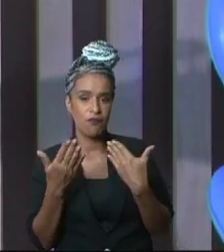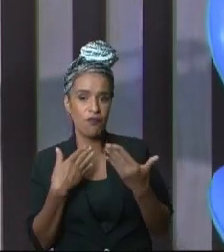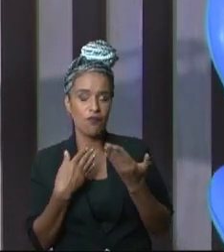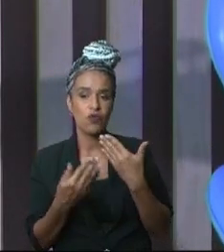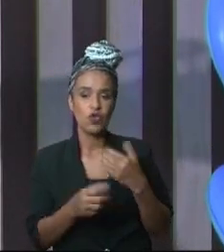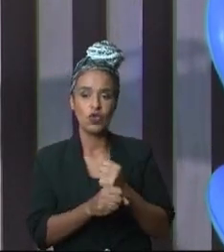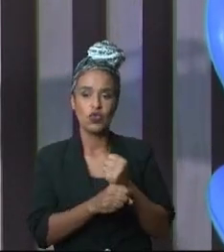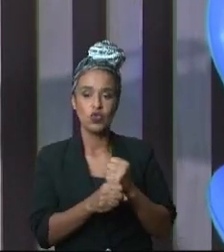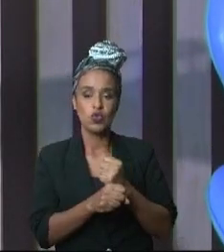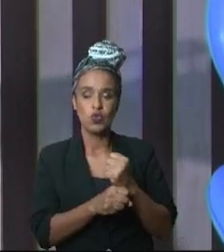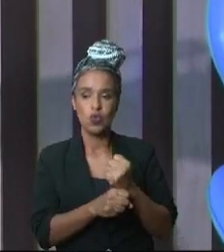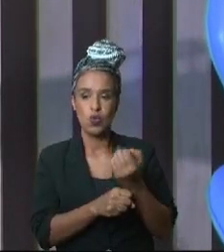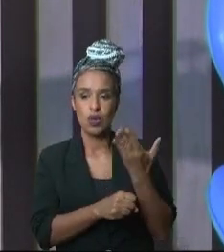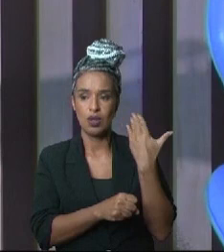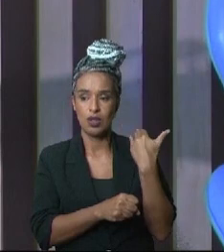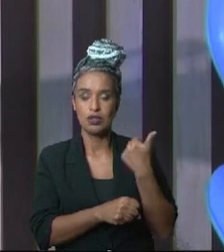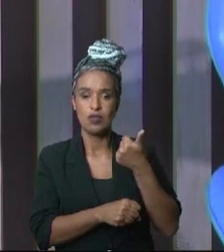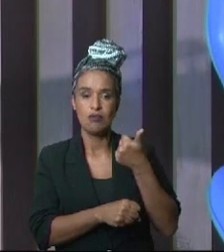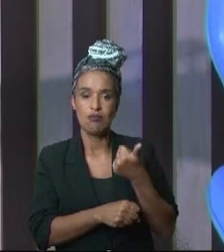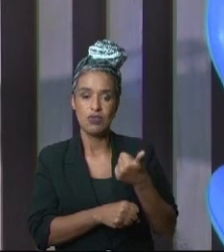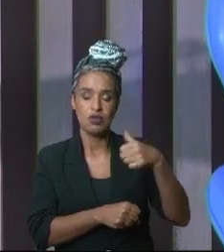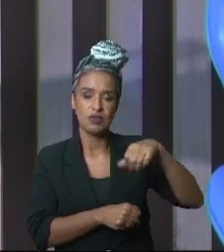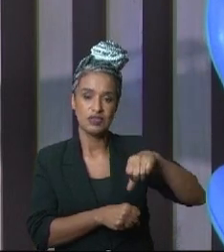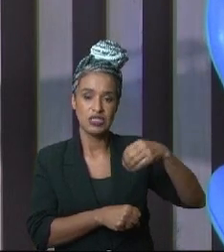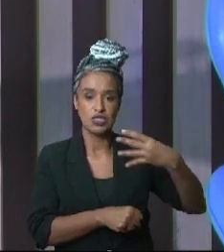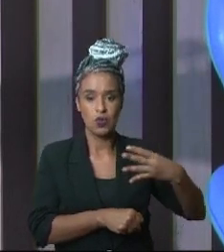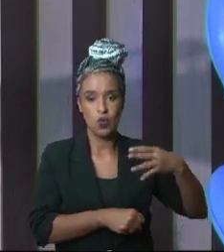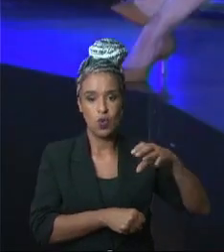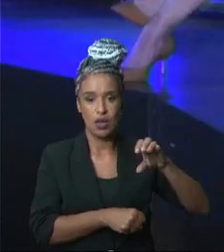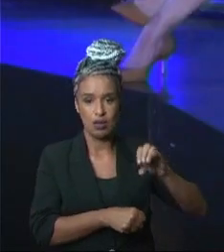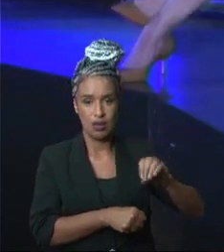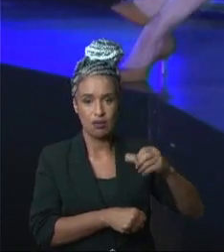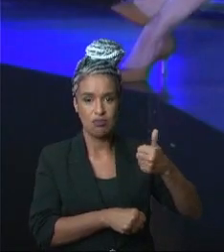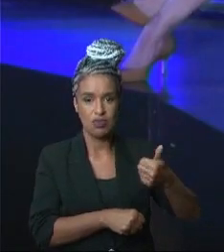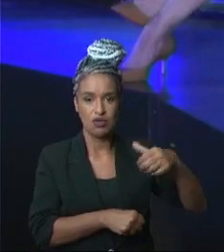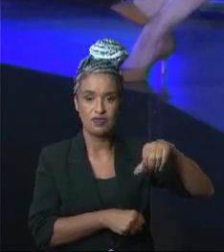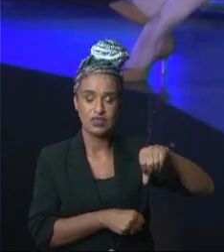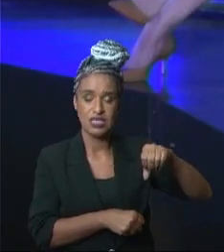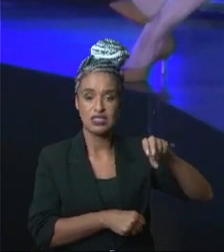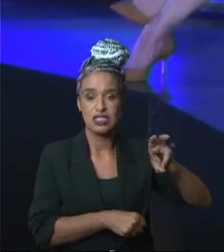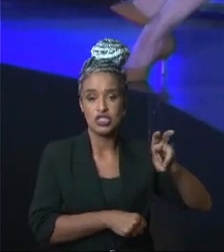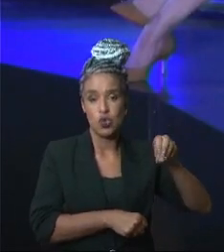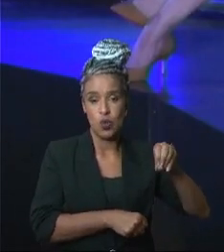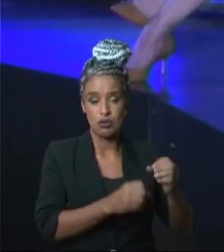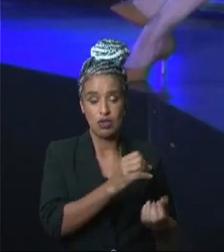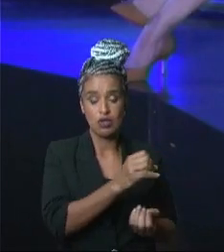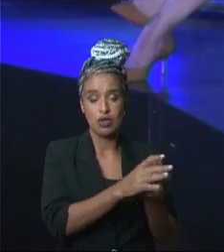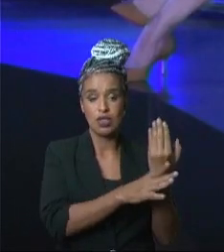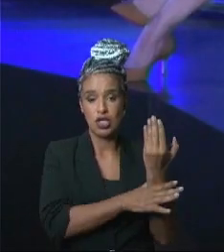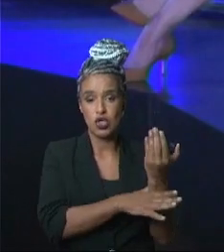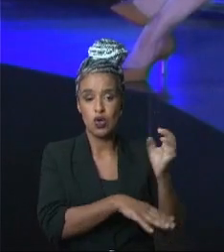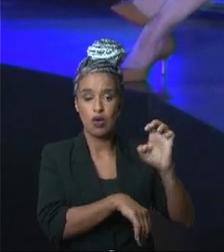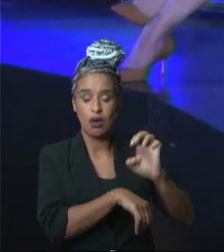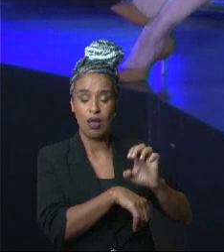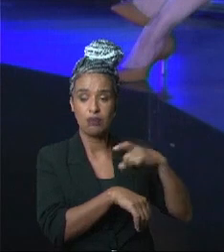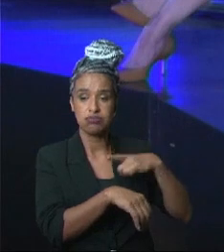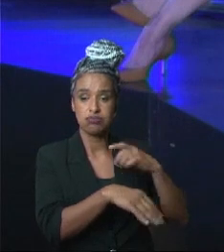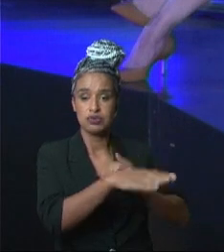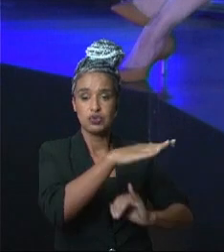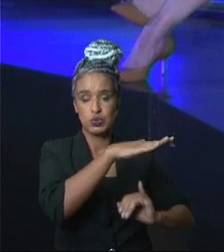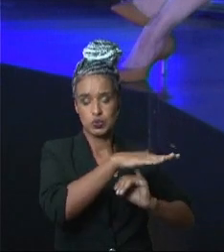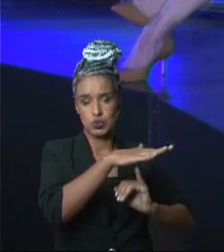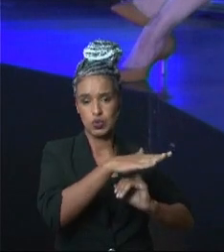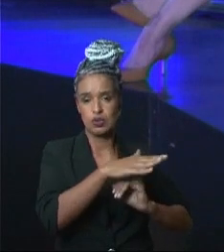anos 40 e 50, quando a OTAN foi criada. Em geral, sim, precisamos mais colaboração, temos que ser flexíveis, temos que